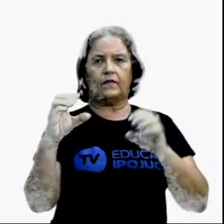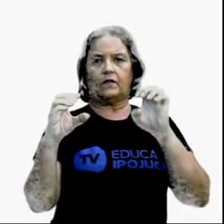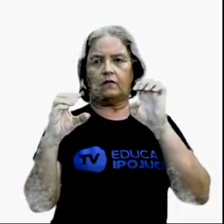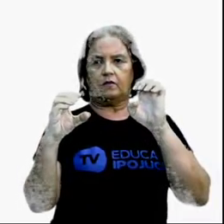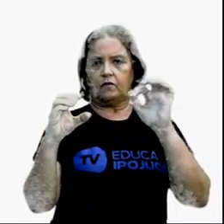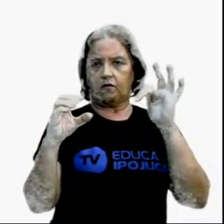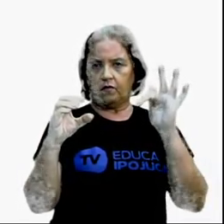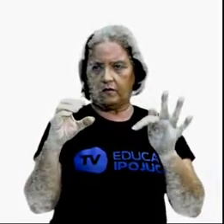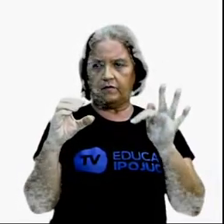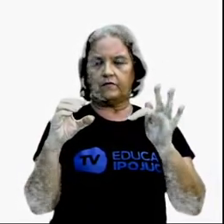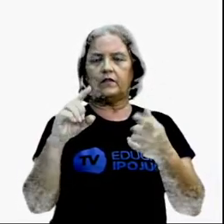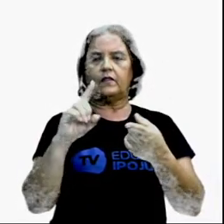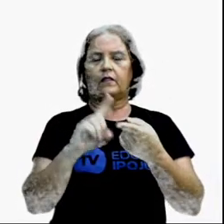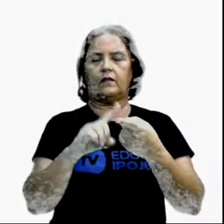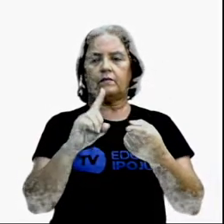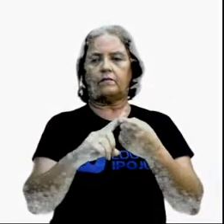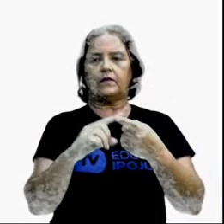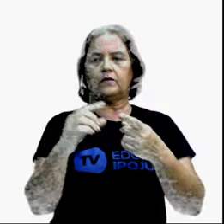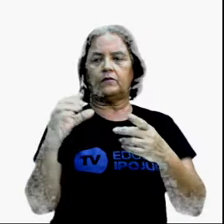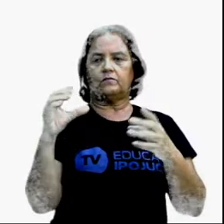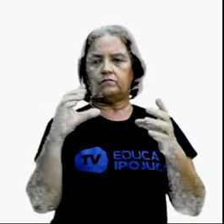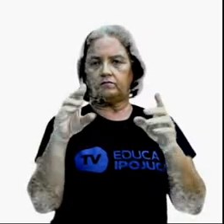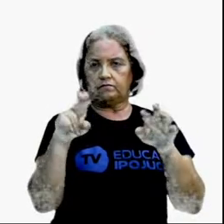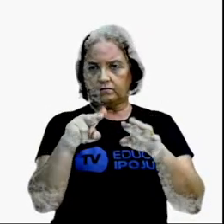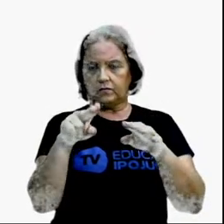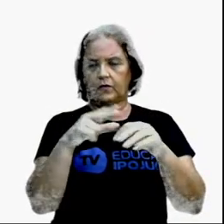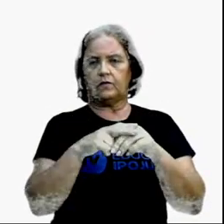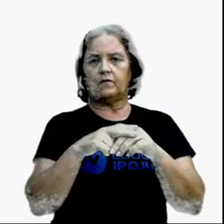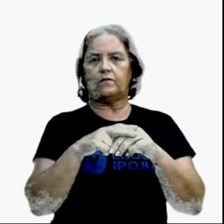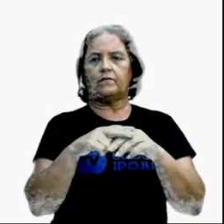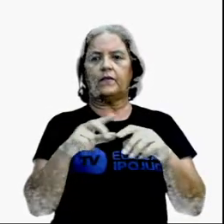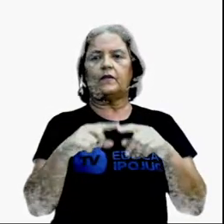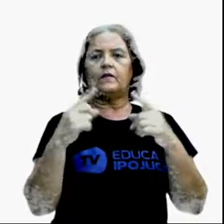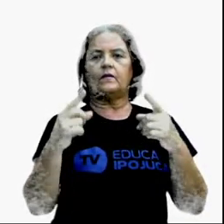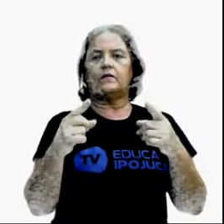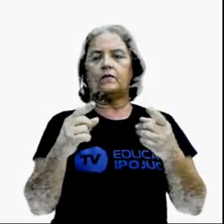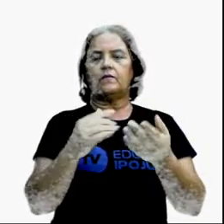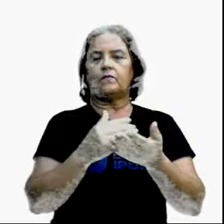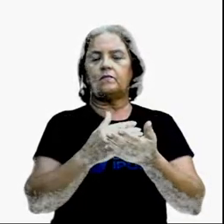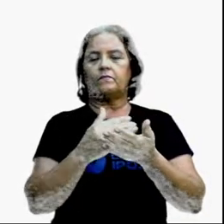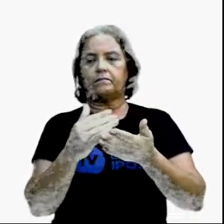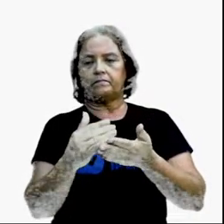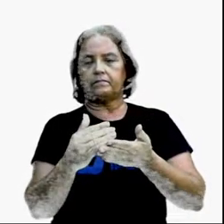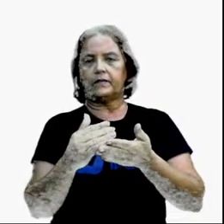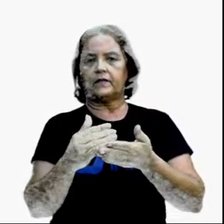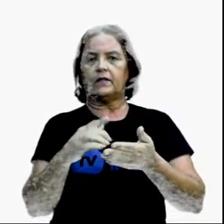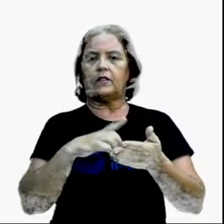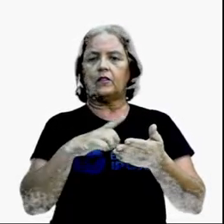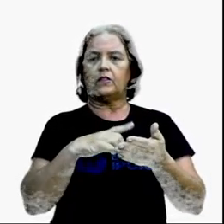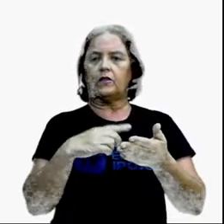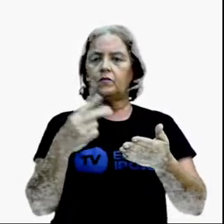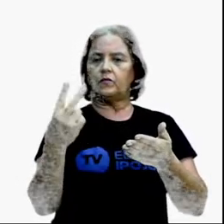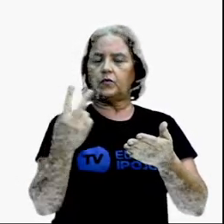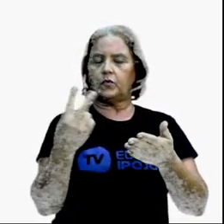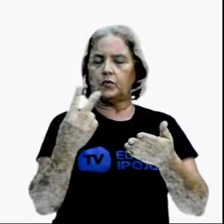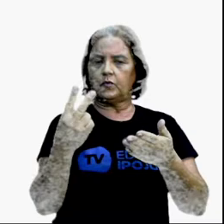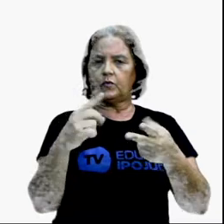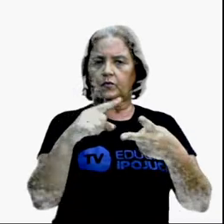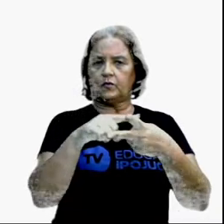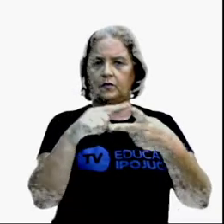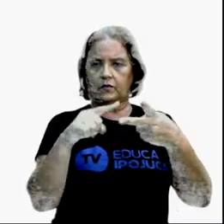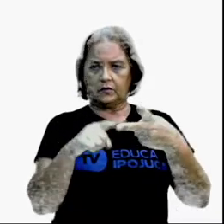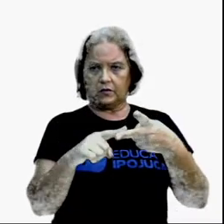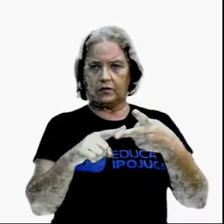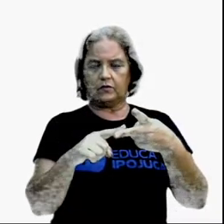F, também são congruentes. A partir daí, já temos dois ângulos congruentes nos triângulos,